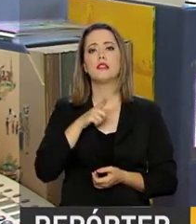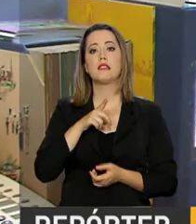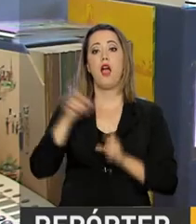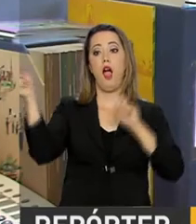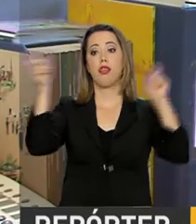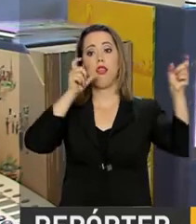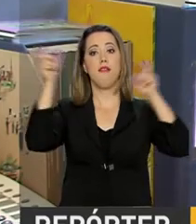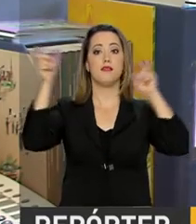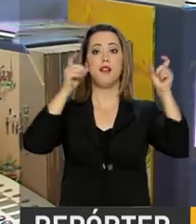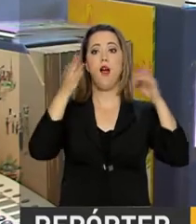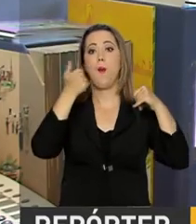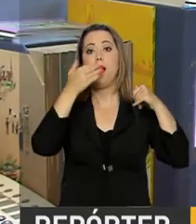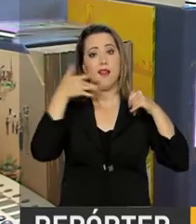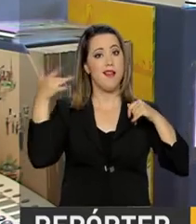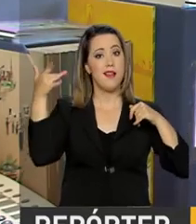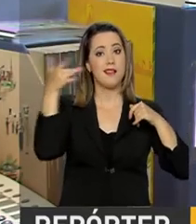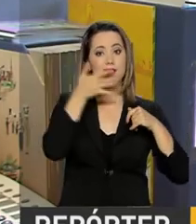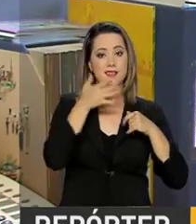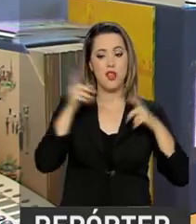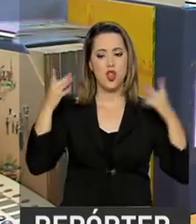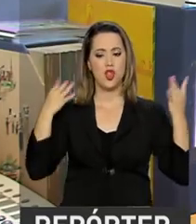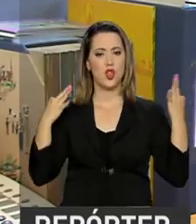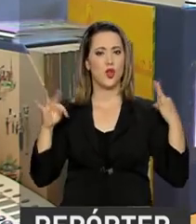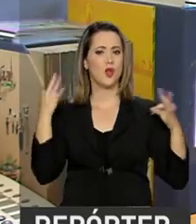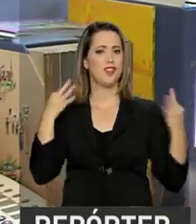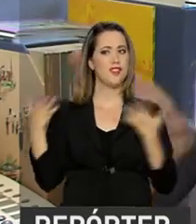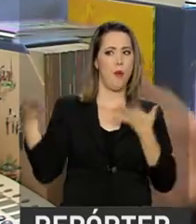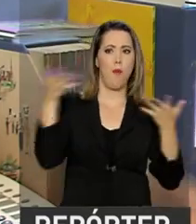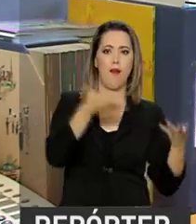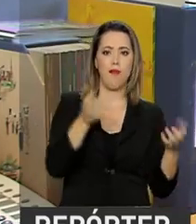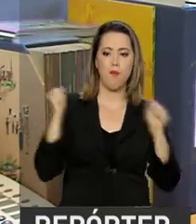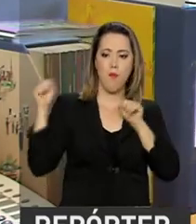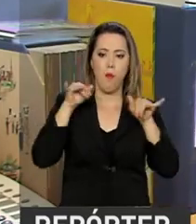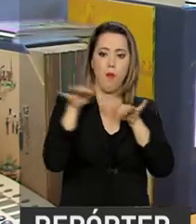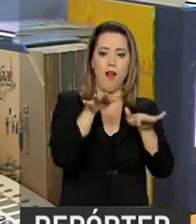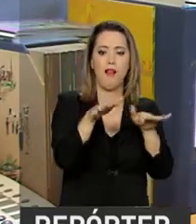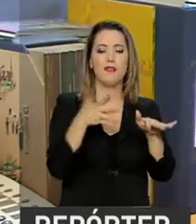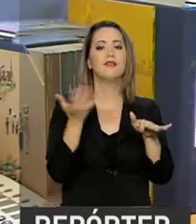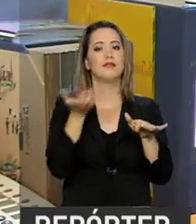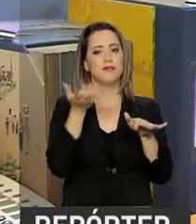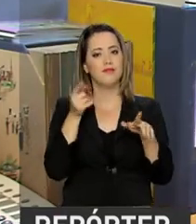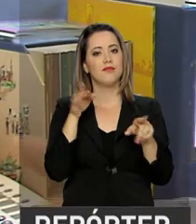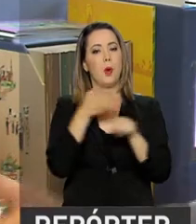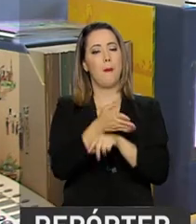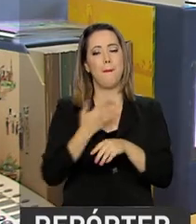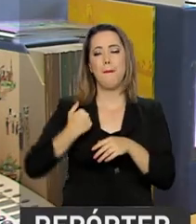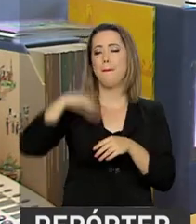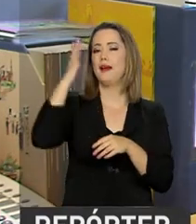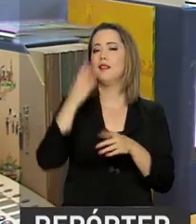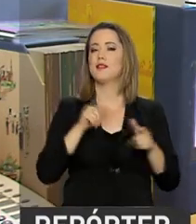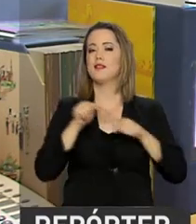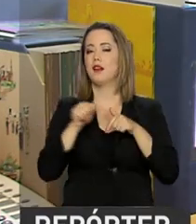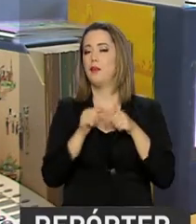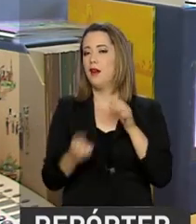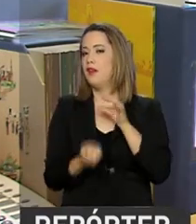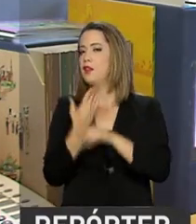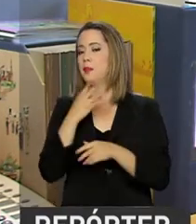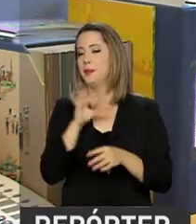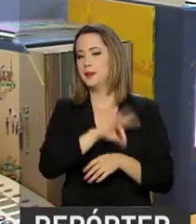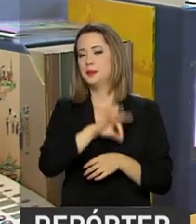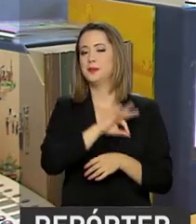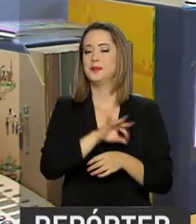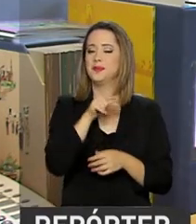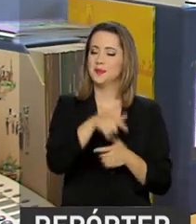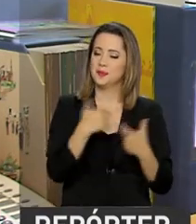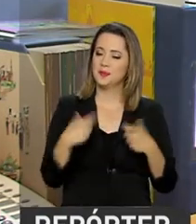atenção do turista você consequentemente ter mais turistas e conseqüentemente mais emprego mais renda sendo gerado